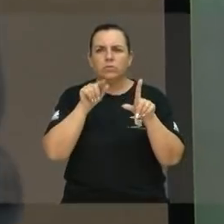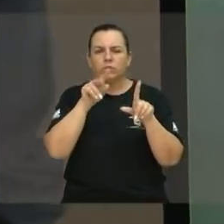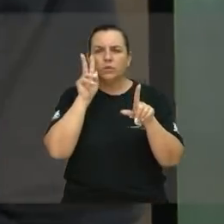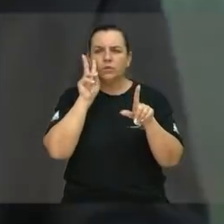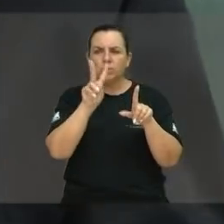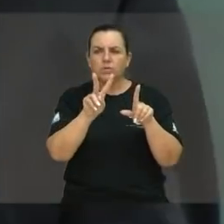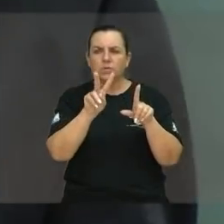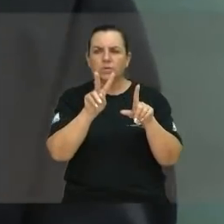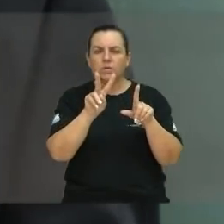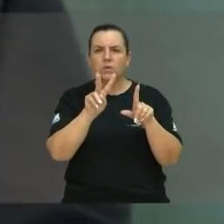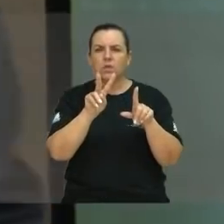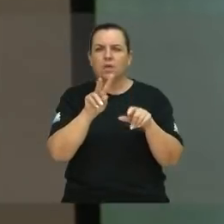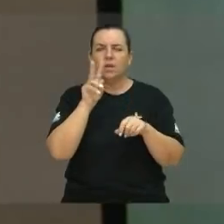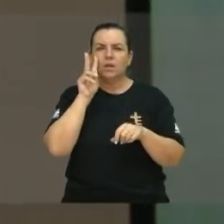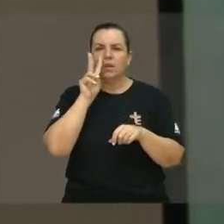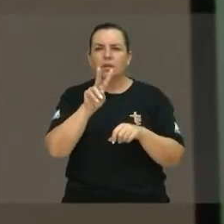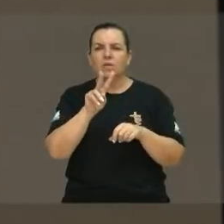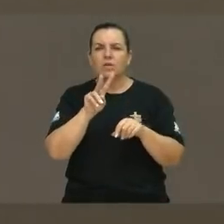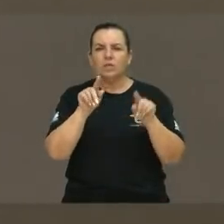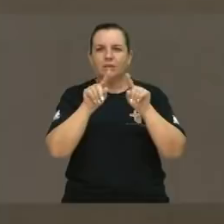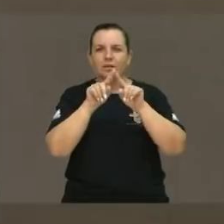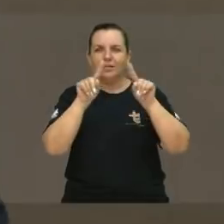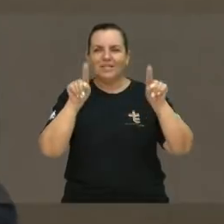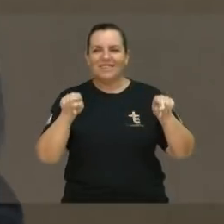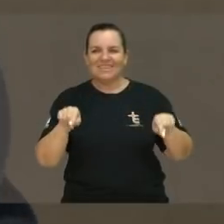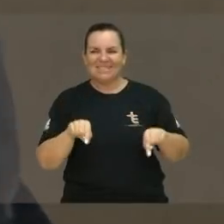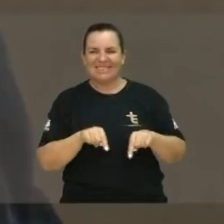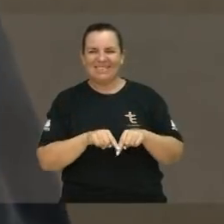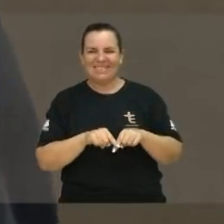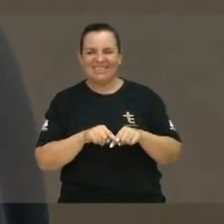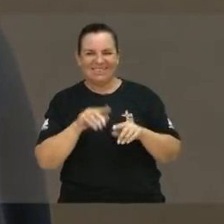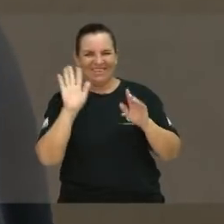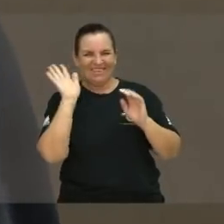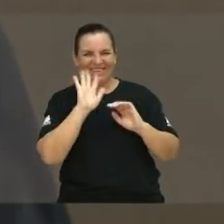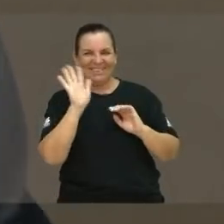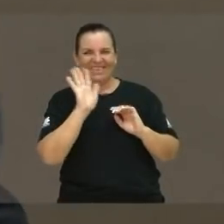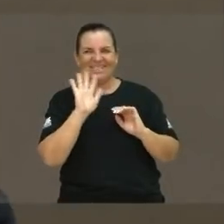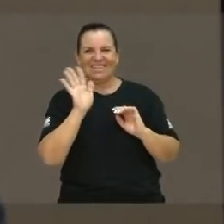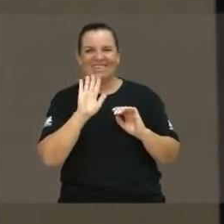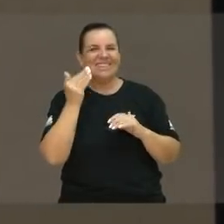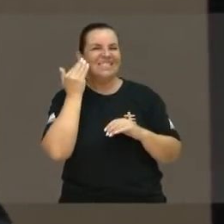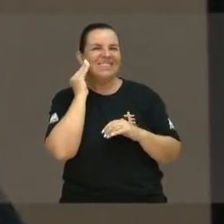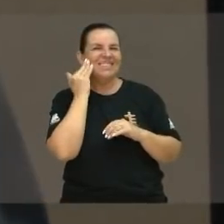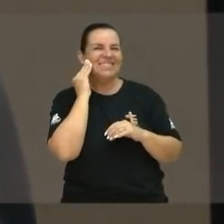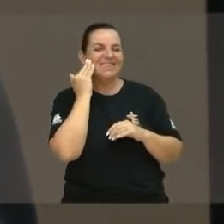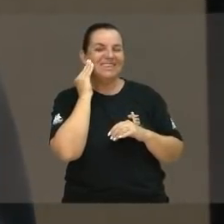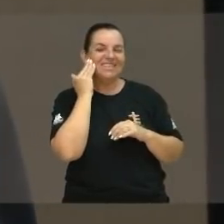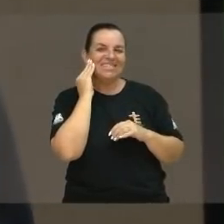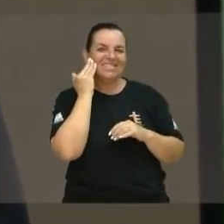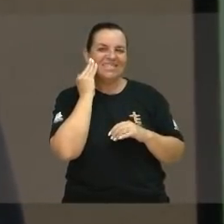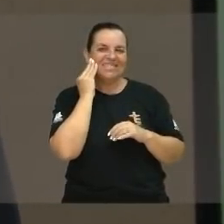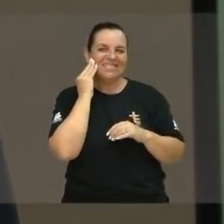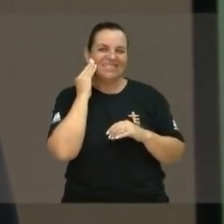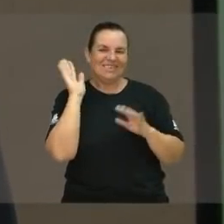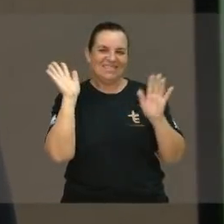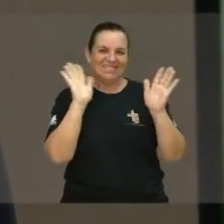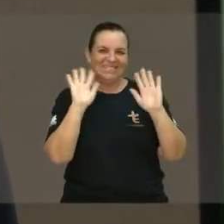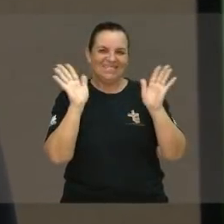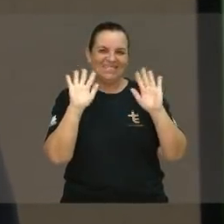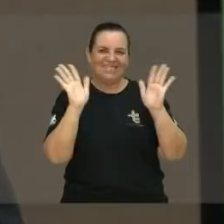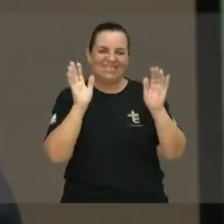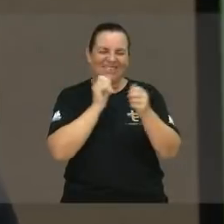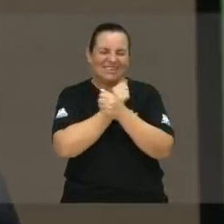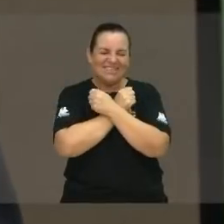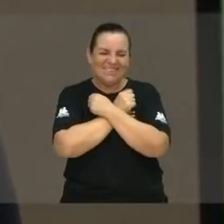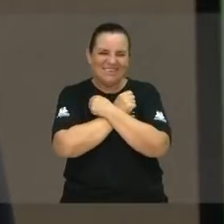você está vendo lá no quadro menor a ter a ter é olha ela está saudando